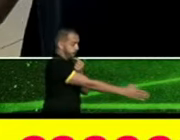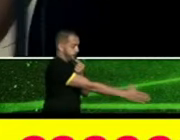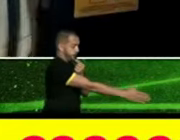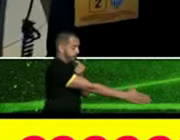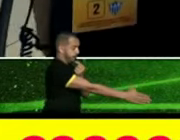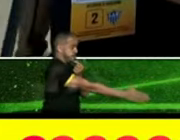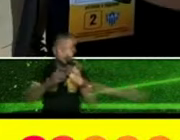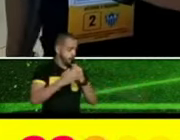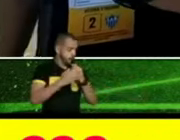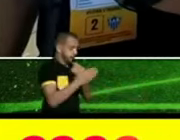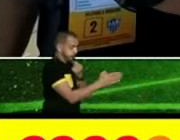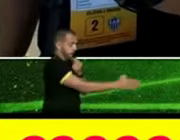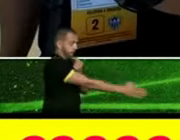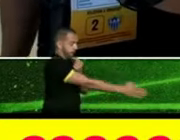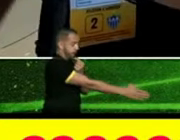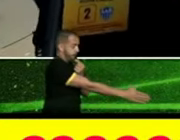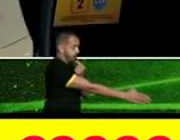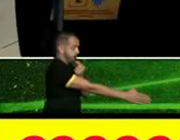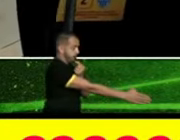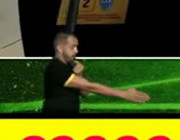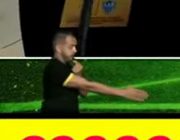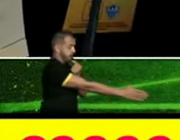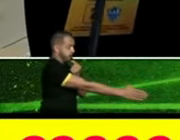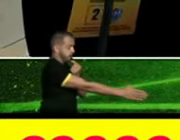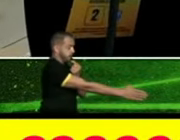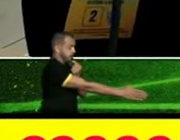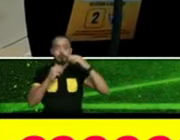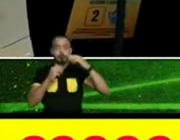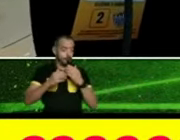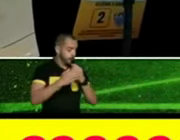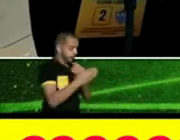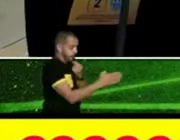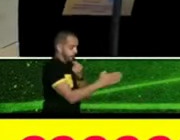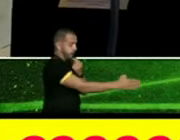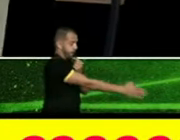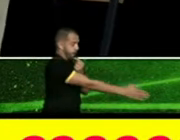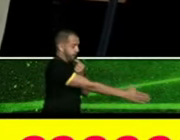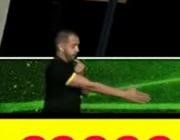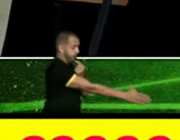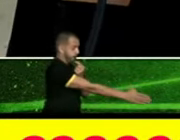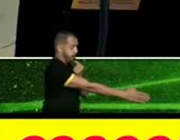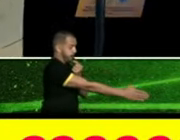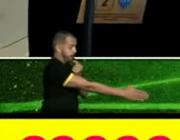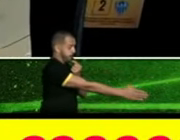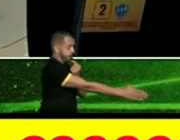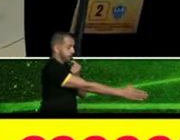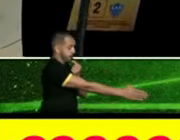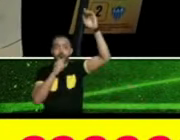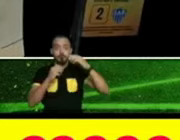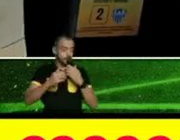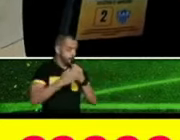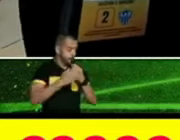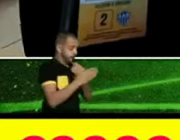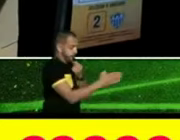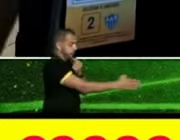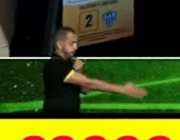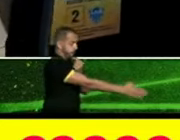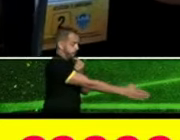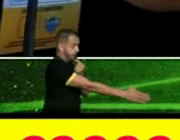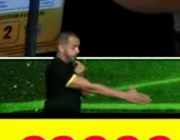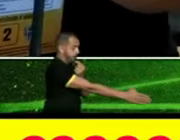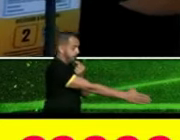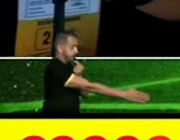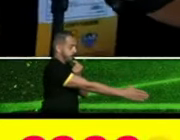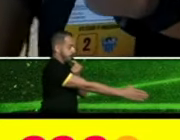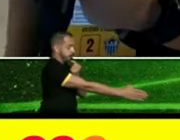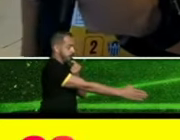lá dentro é gol do Galo deixaram logo incrível Givanildo livre